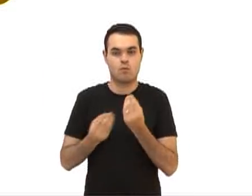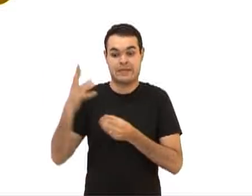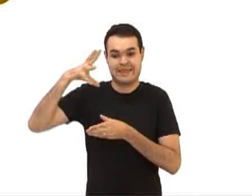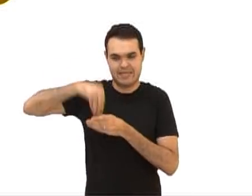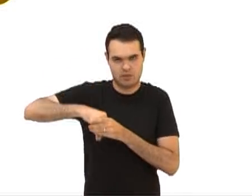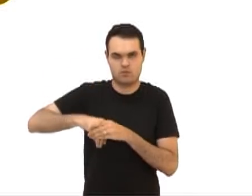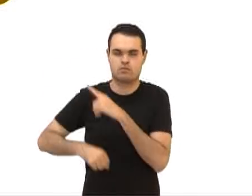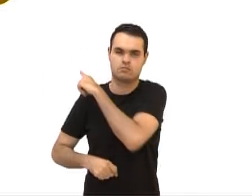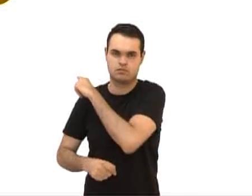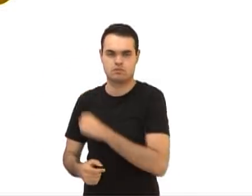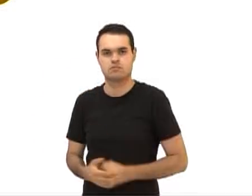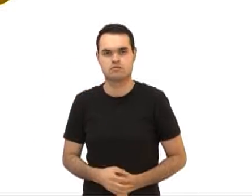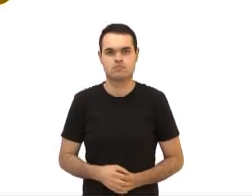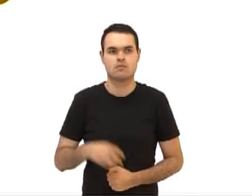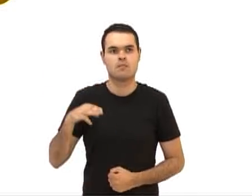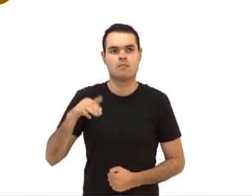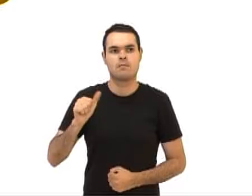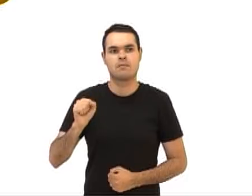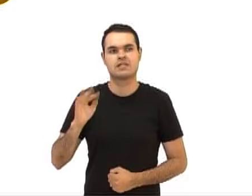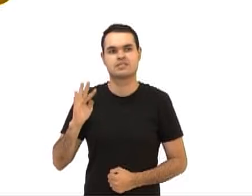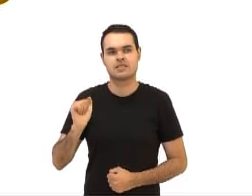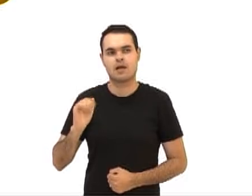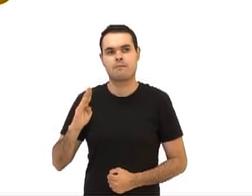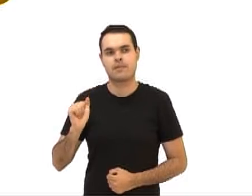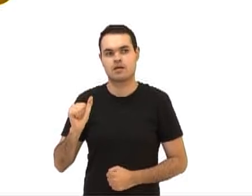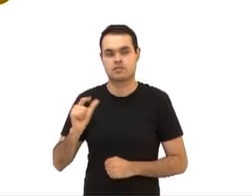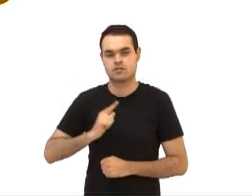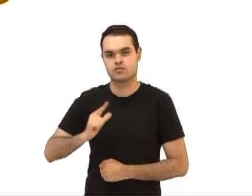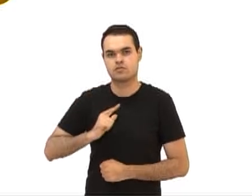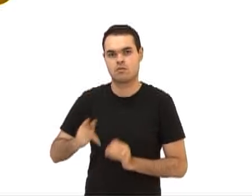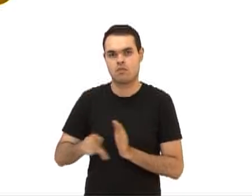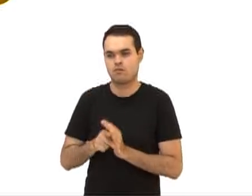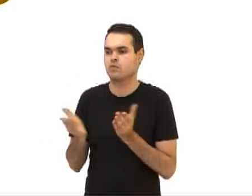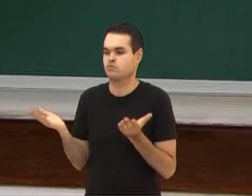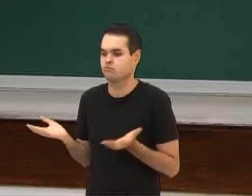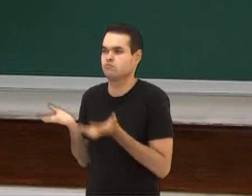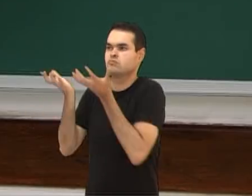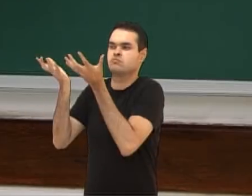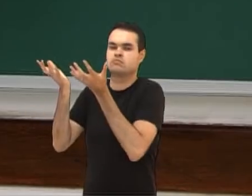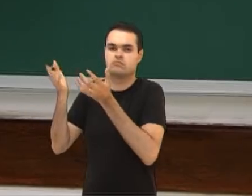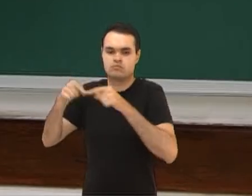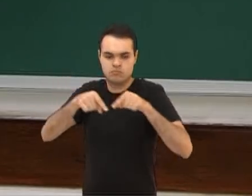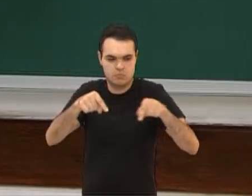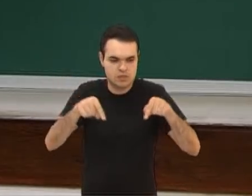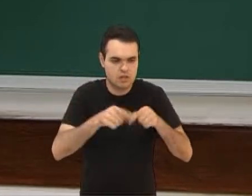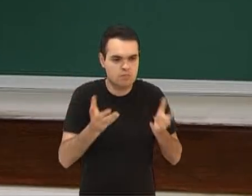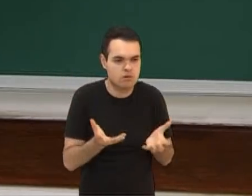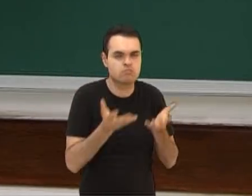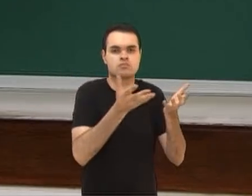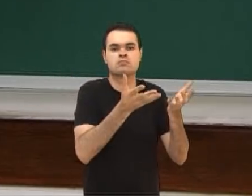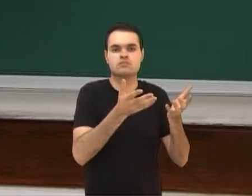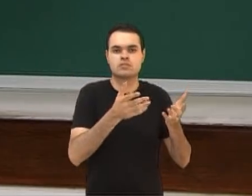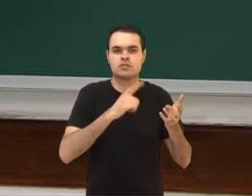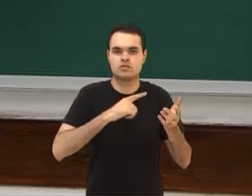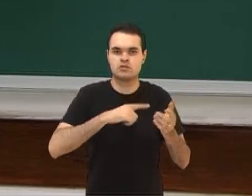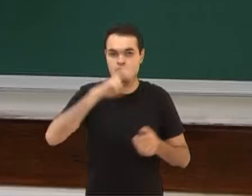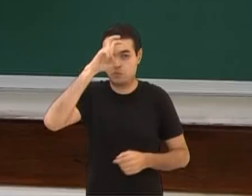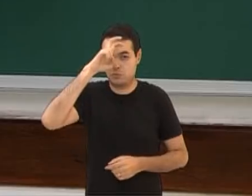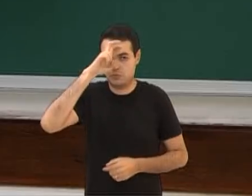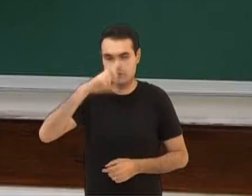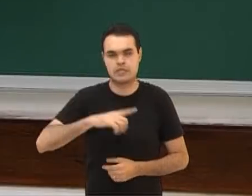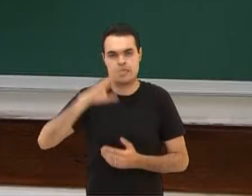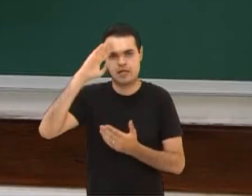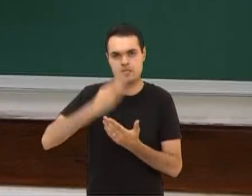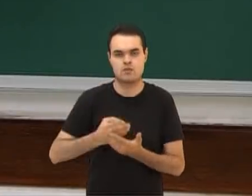mastaba, né? Aqui você tinha uma sala para oferendas, uma sala para... Porque os egípcios, bacana, pessoal, que